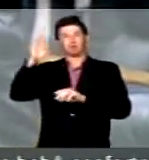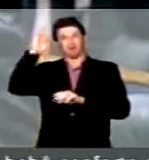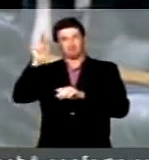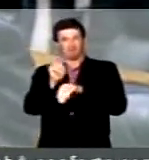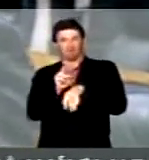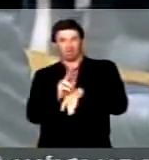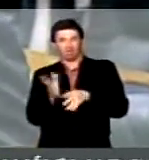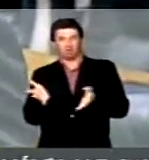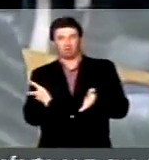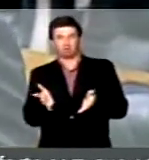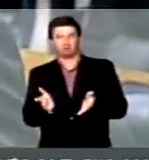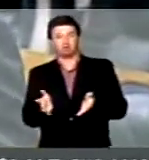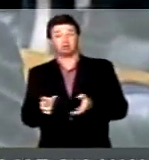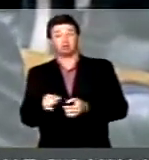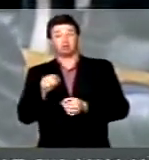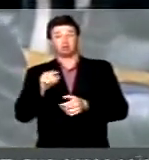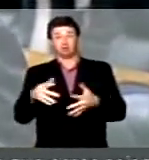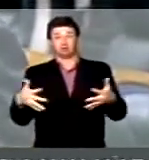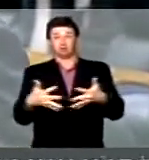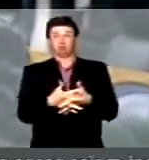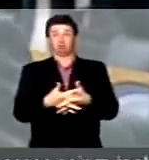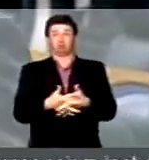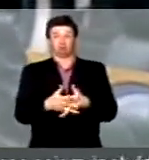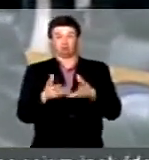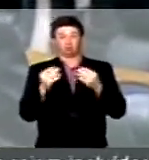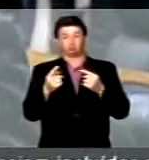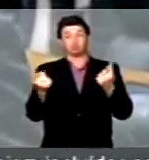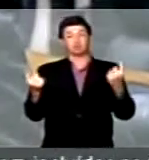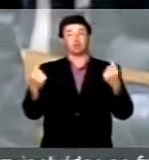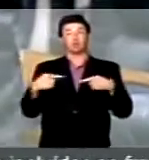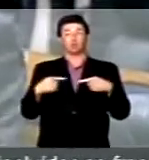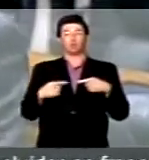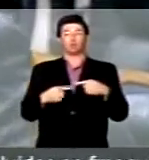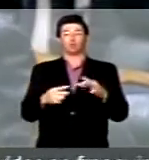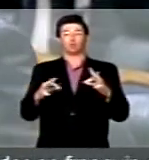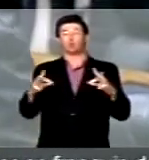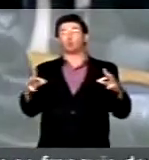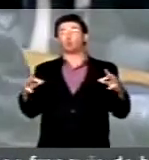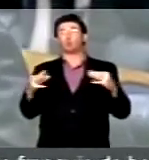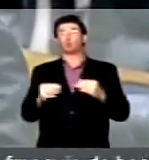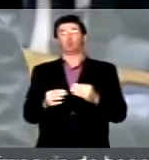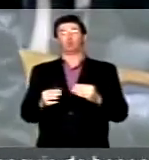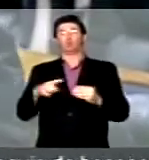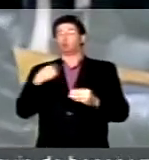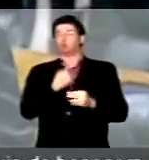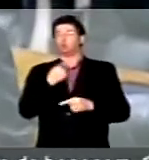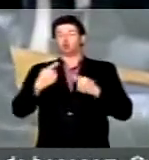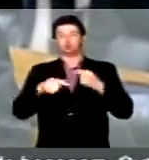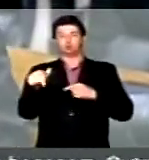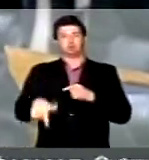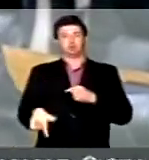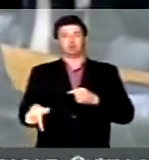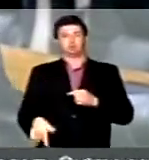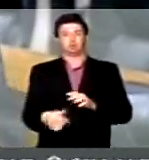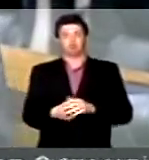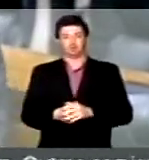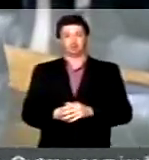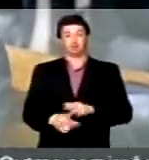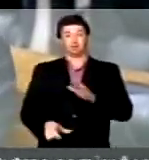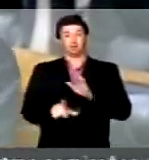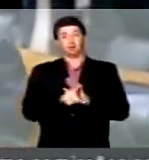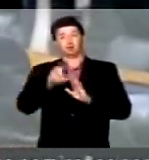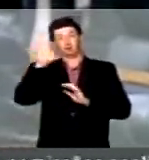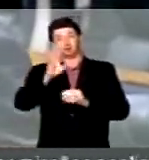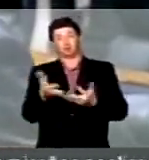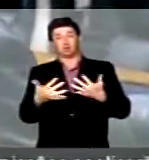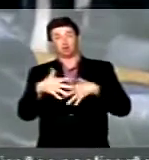Isso se choca, isso vai na contramão de tudo que nós temos discutido nessa casa, da Lei